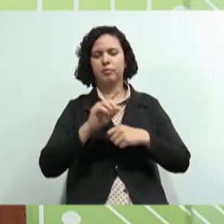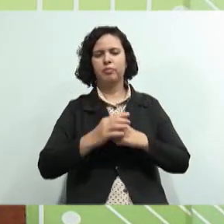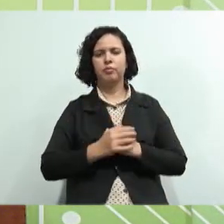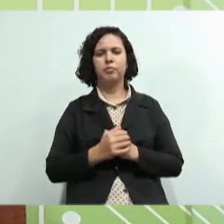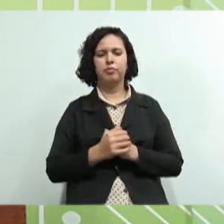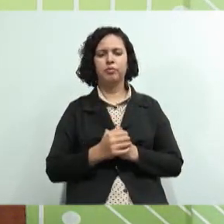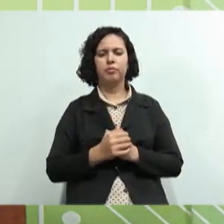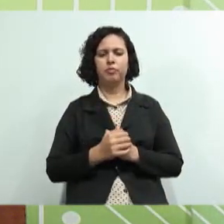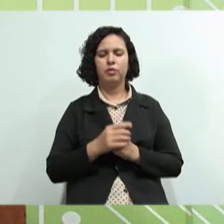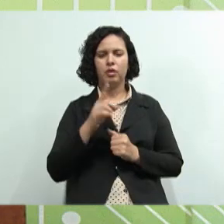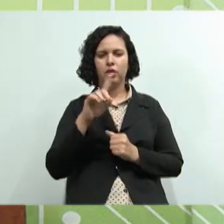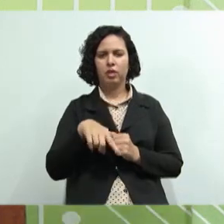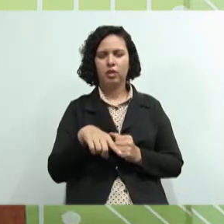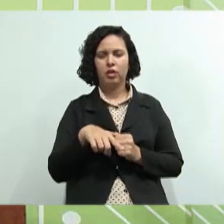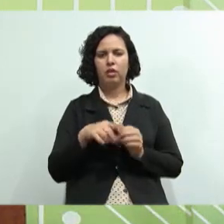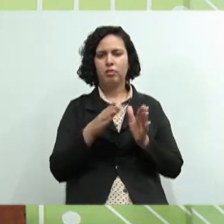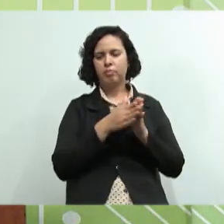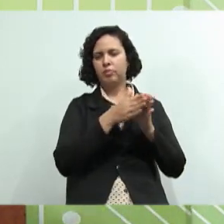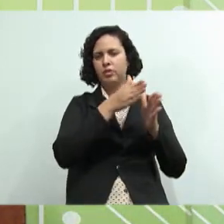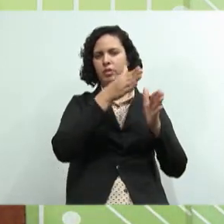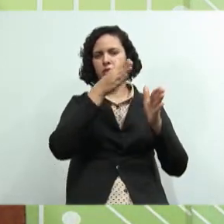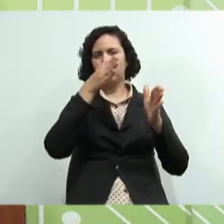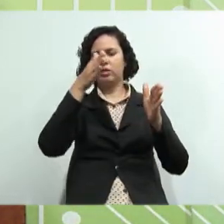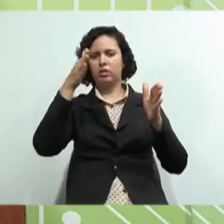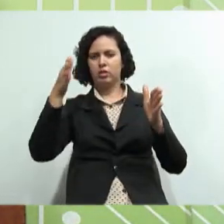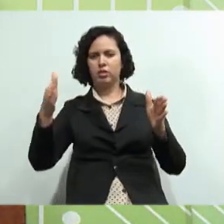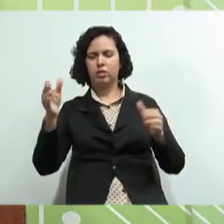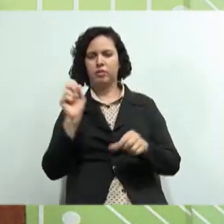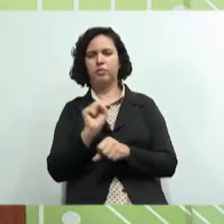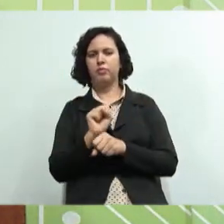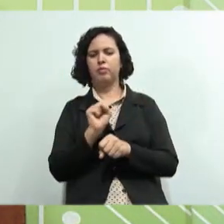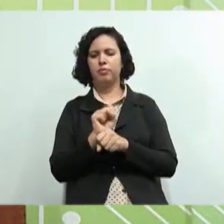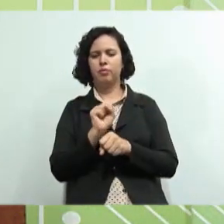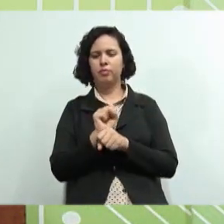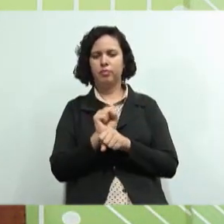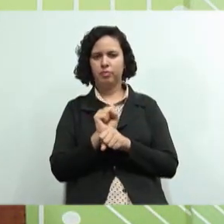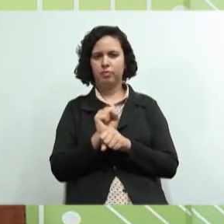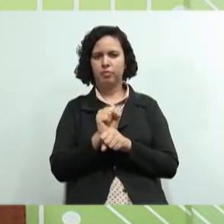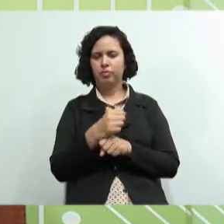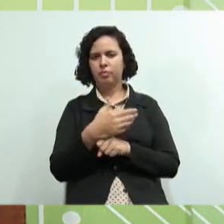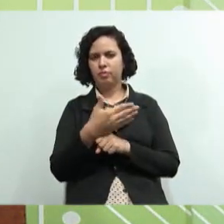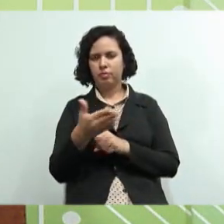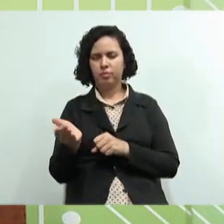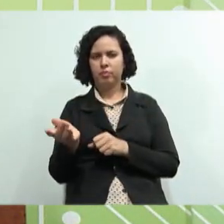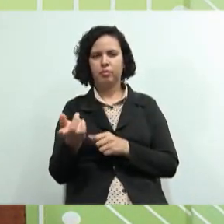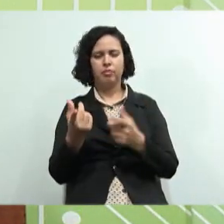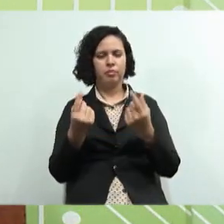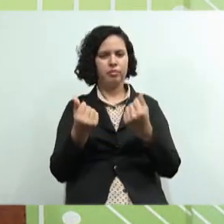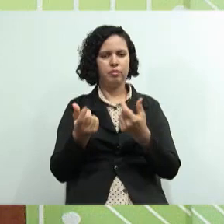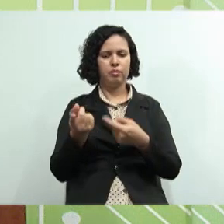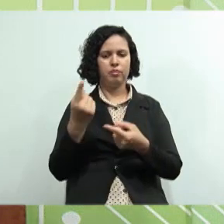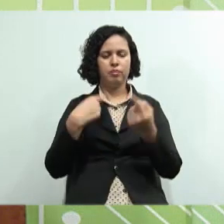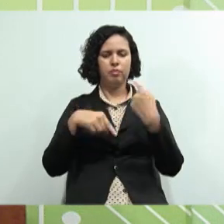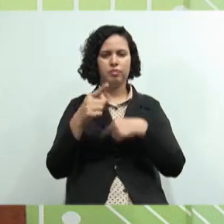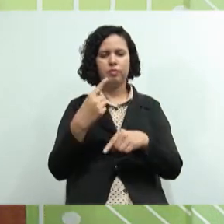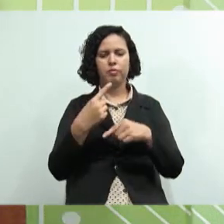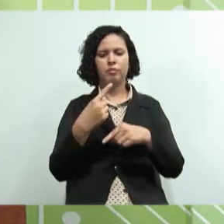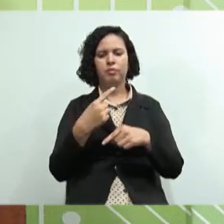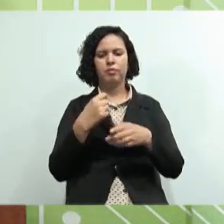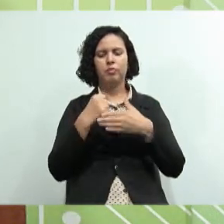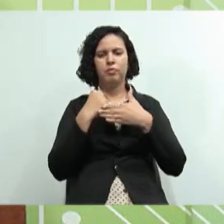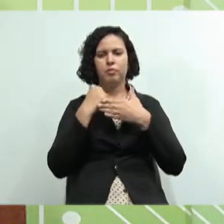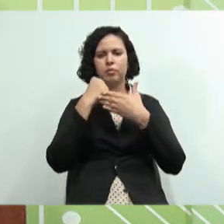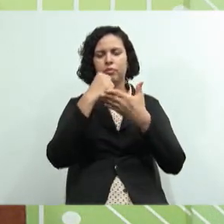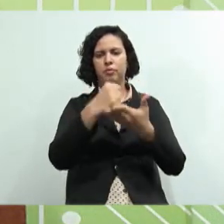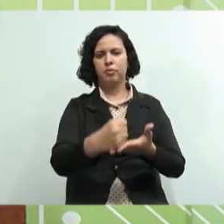sendo dado um suspiro, um sossego, um tempinho de maturação para o seu investimento. Pegou então o dinheiro emprestado, foi feito